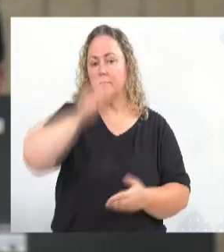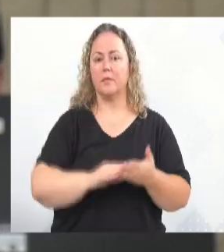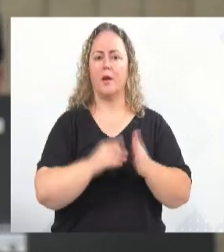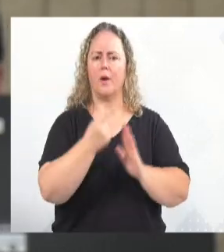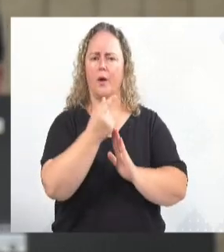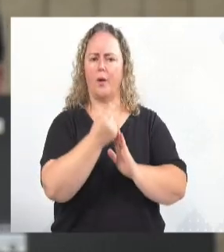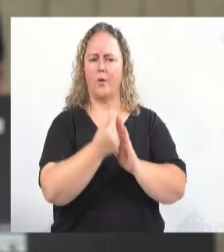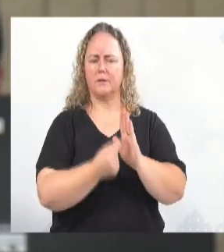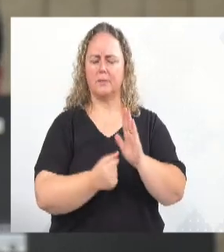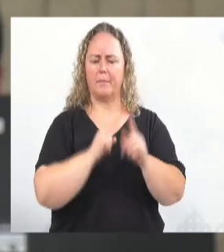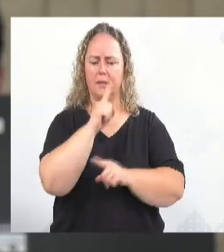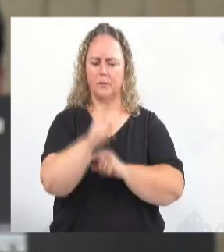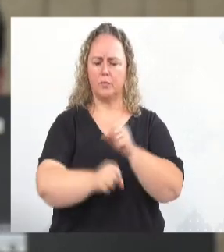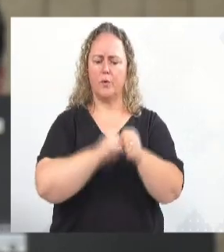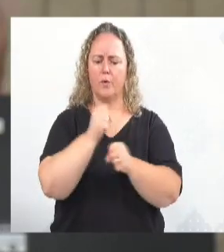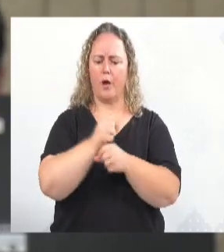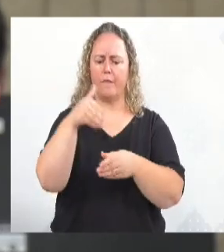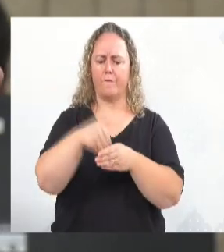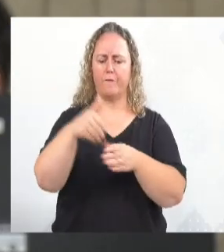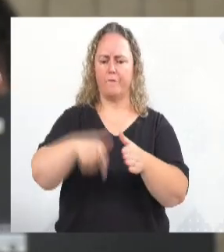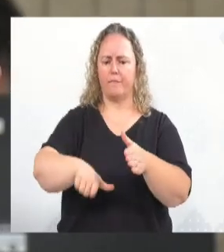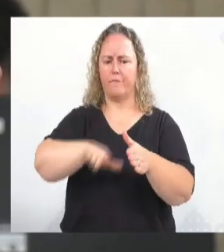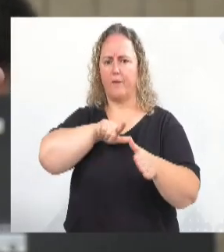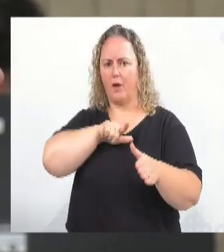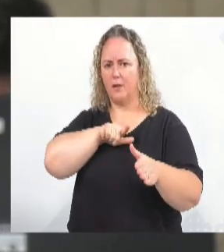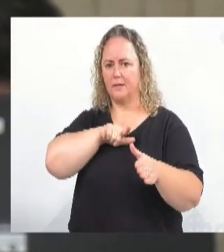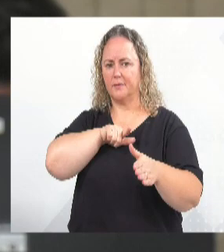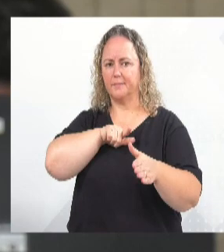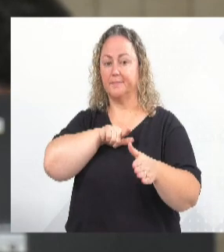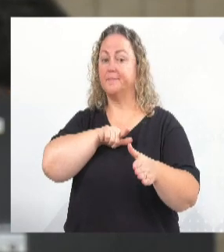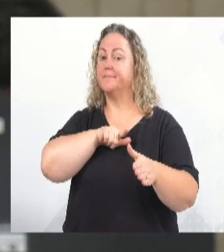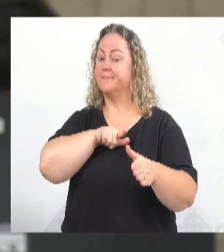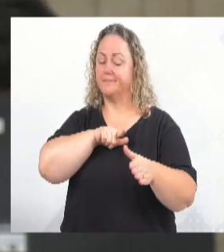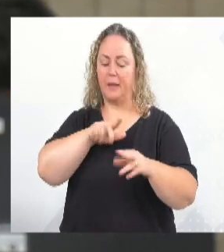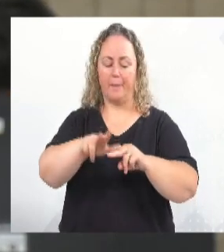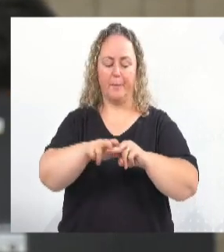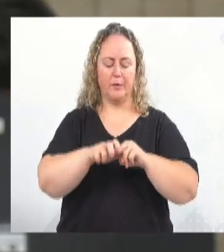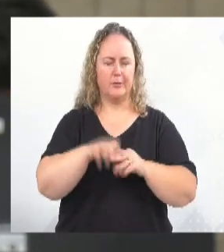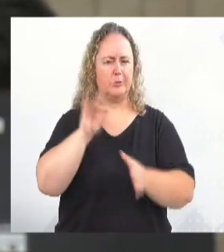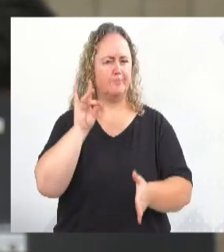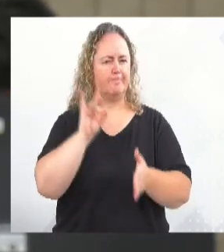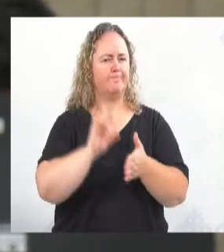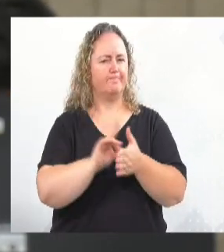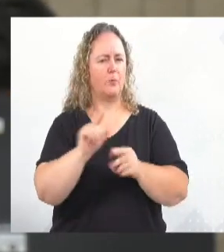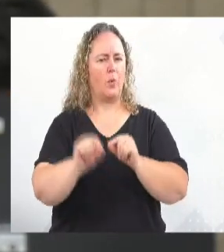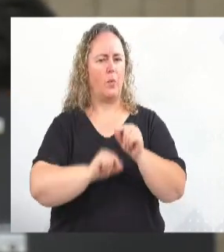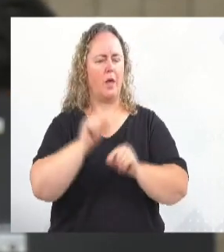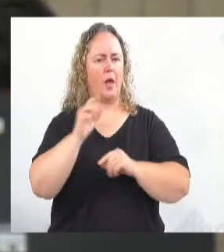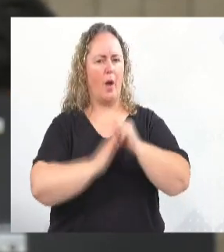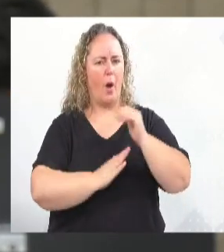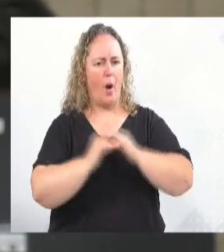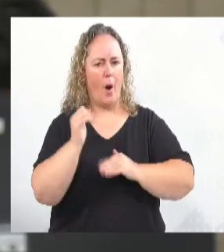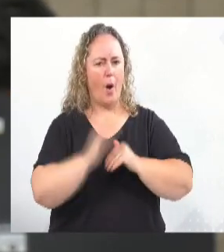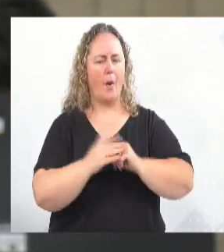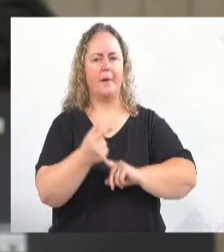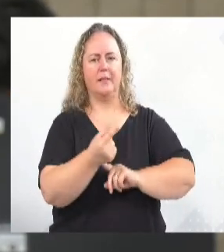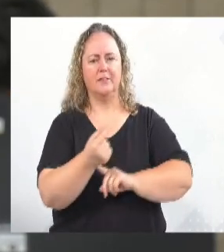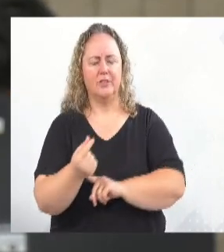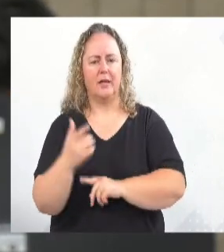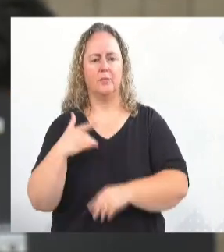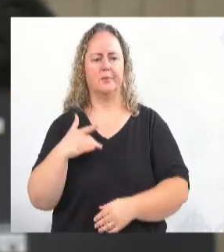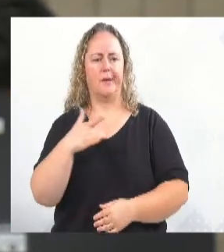para o próximo ano é votado no ano anterior. O que vai ser deliberado para se fazer obras, para a saúde,